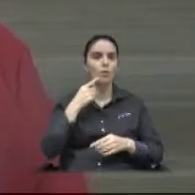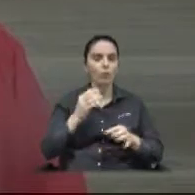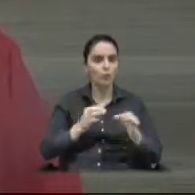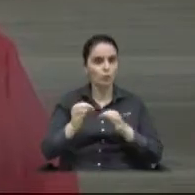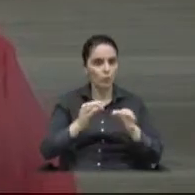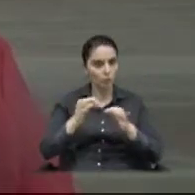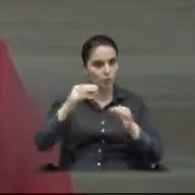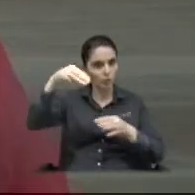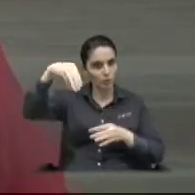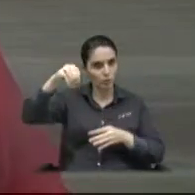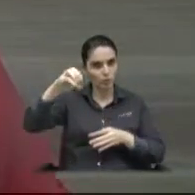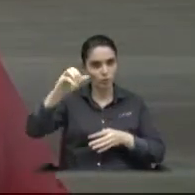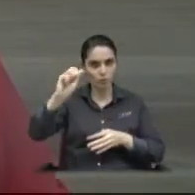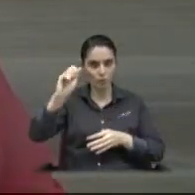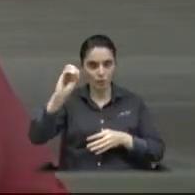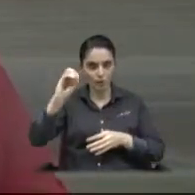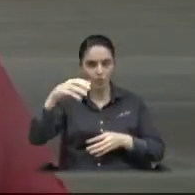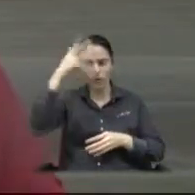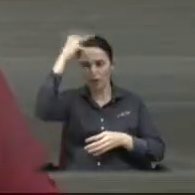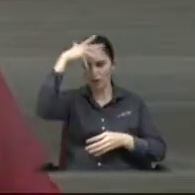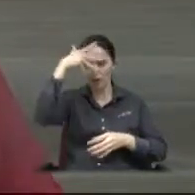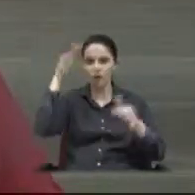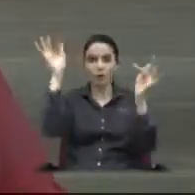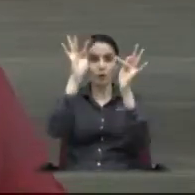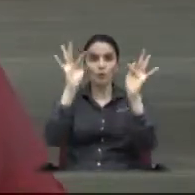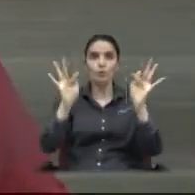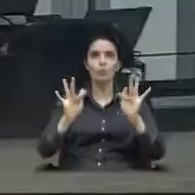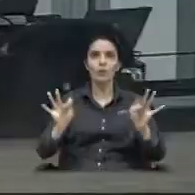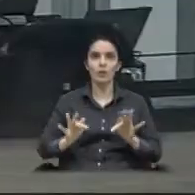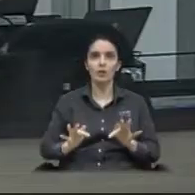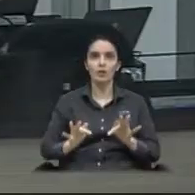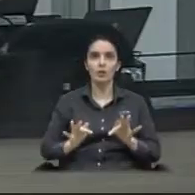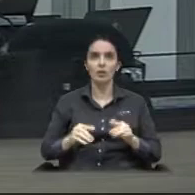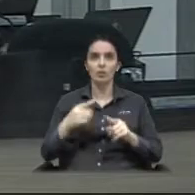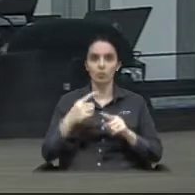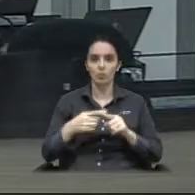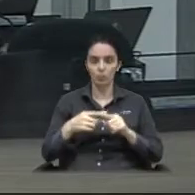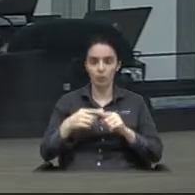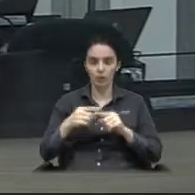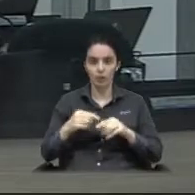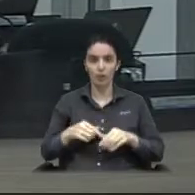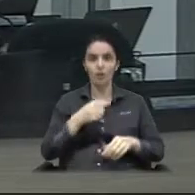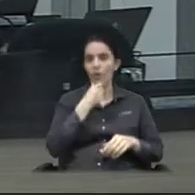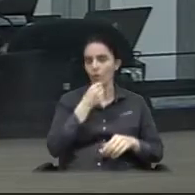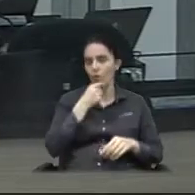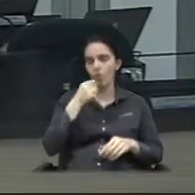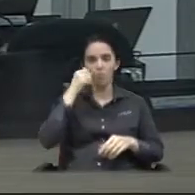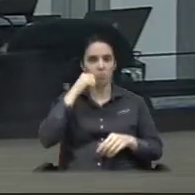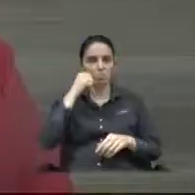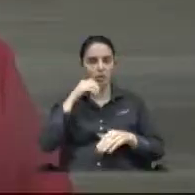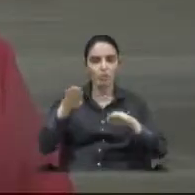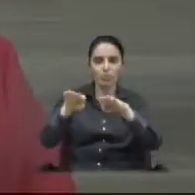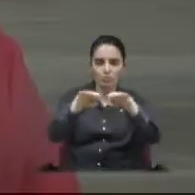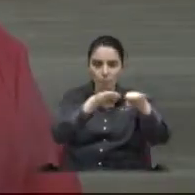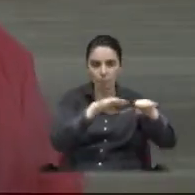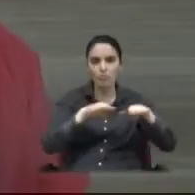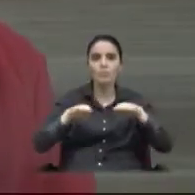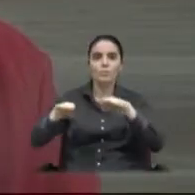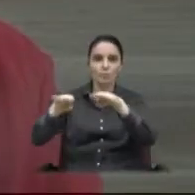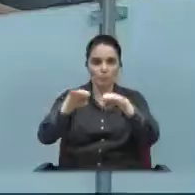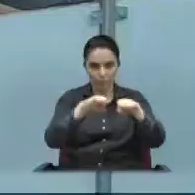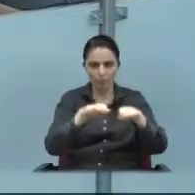desejamos a concorrer de igual para igual por si só consigo mais essa é a nossa colocação